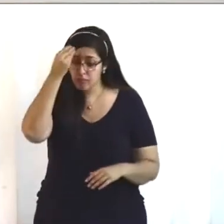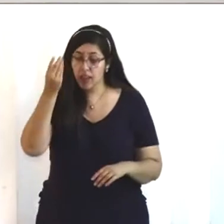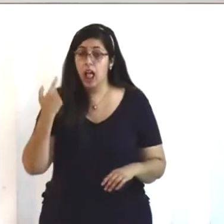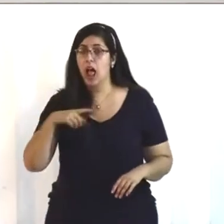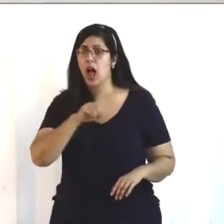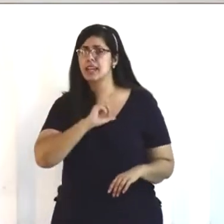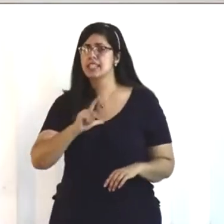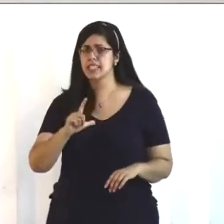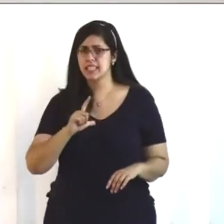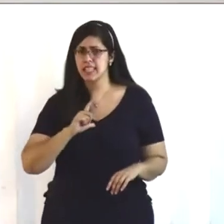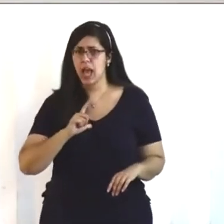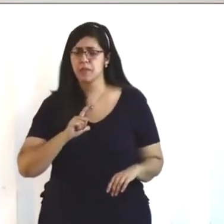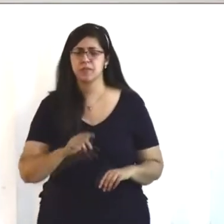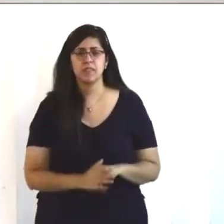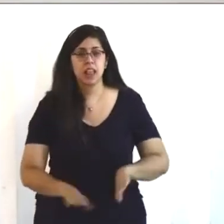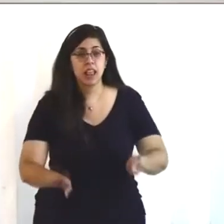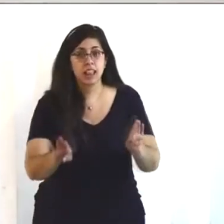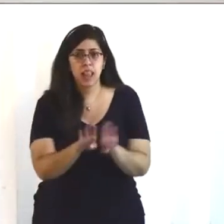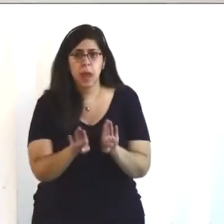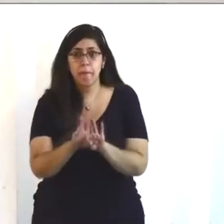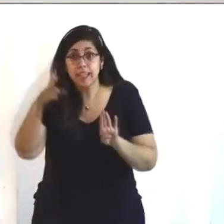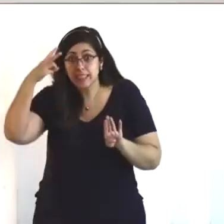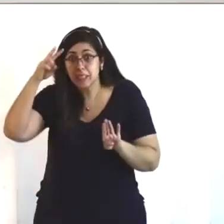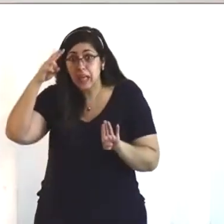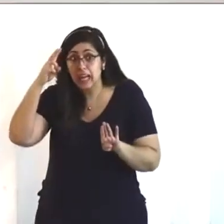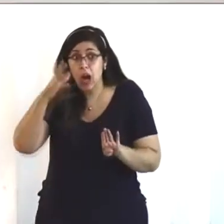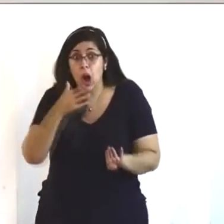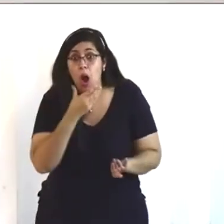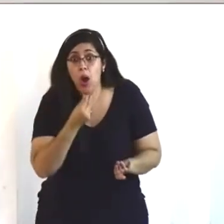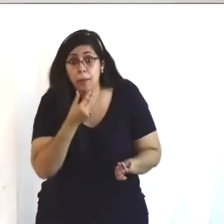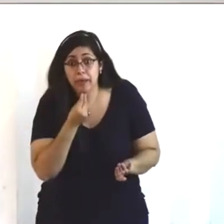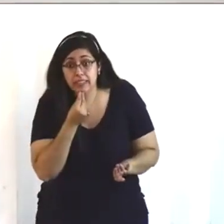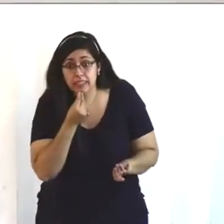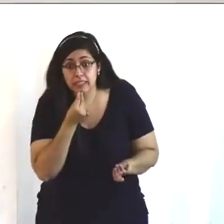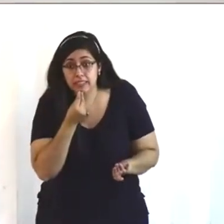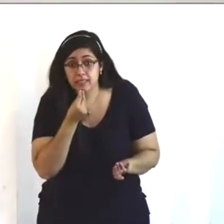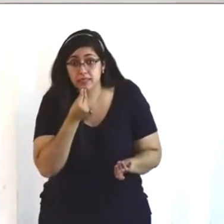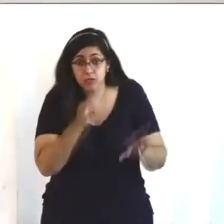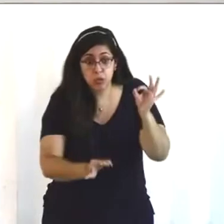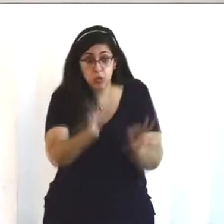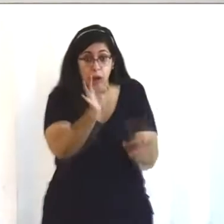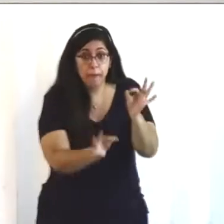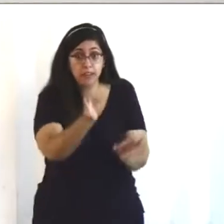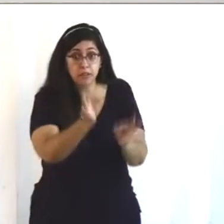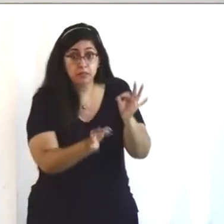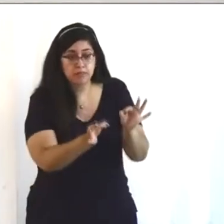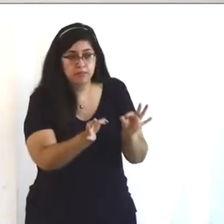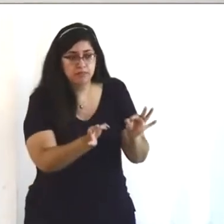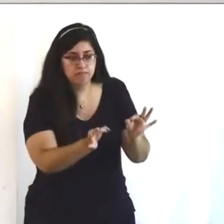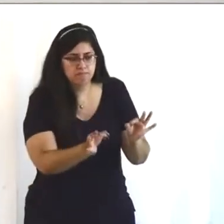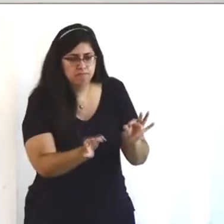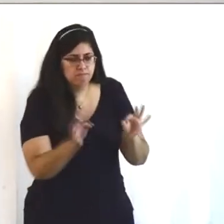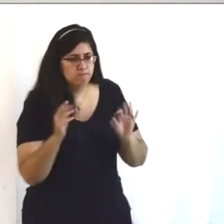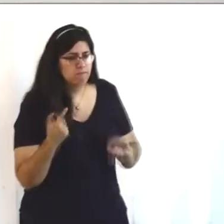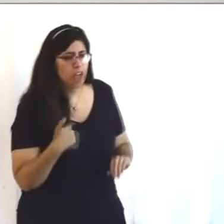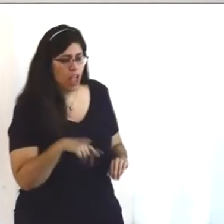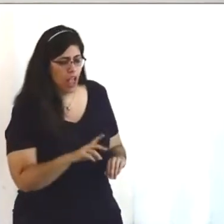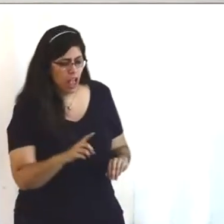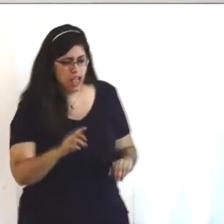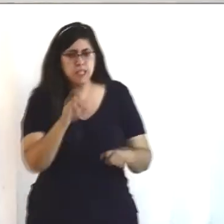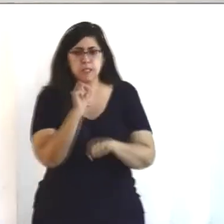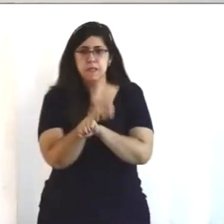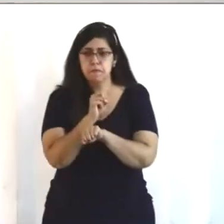Nós temos citações históricas de homens que ficaram quietos no momento em que talvez esperassem deles que